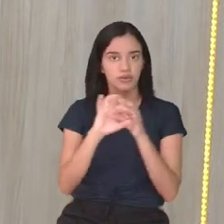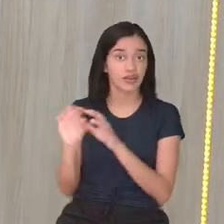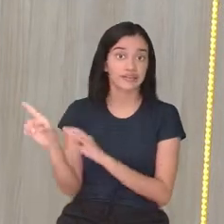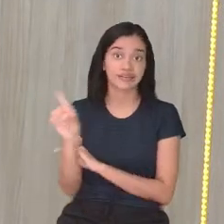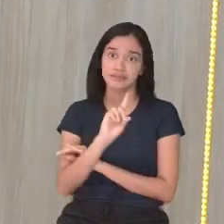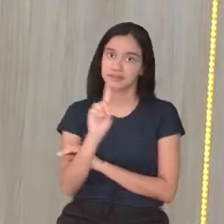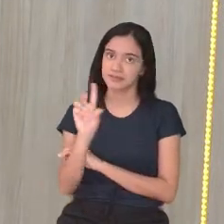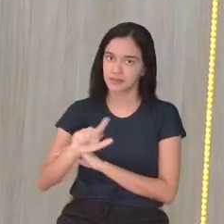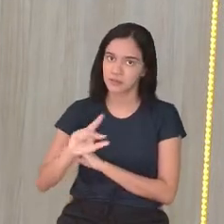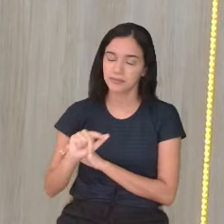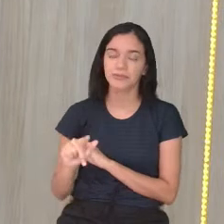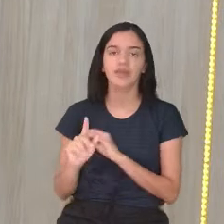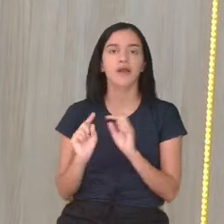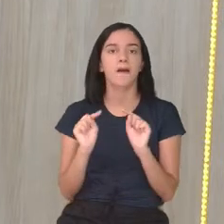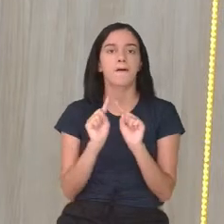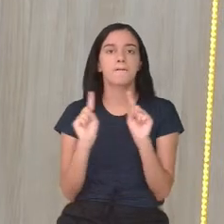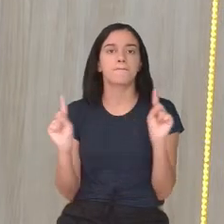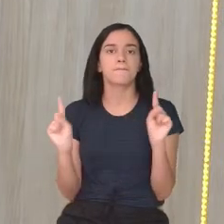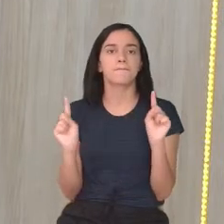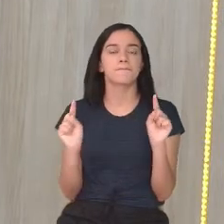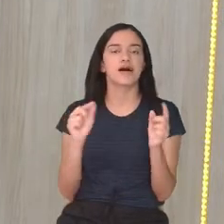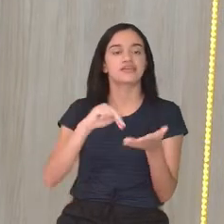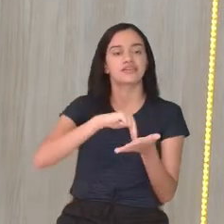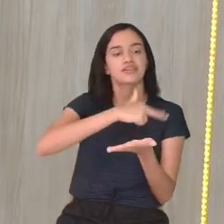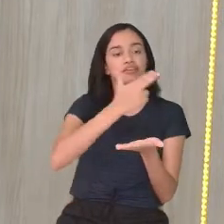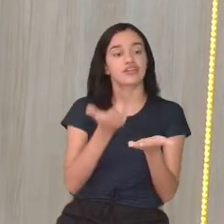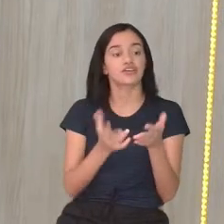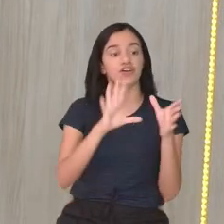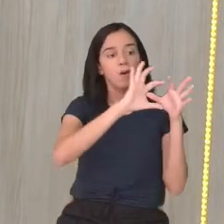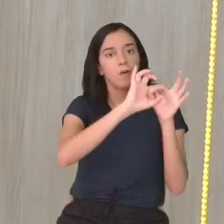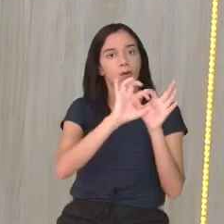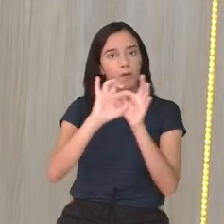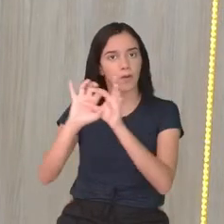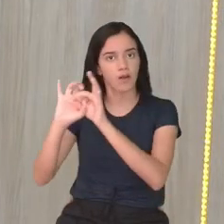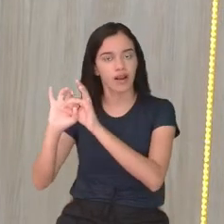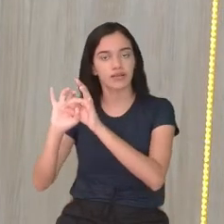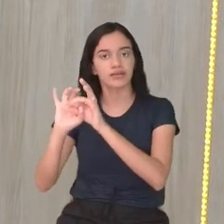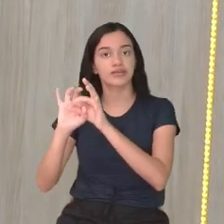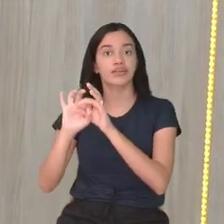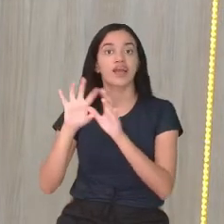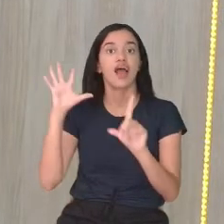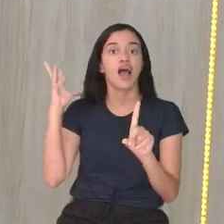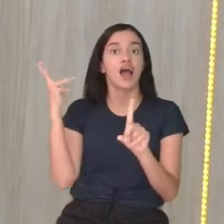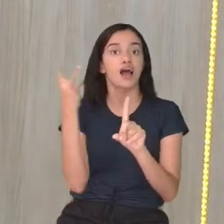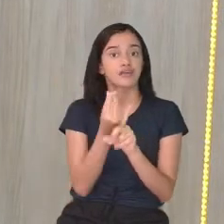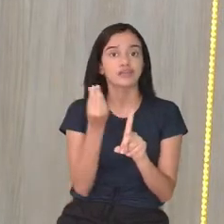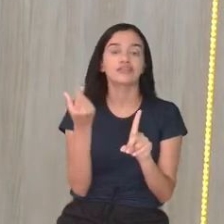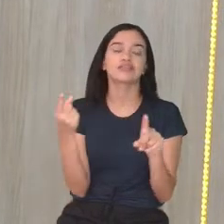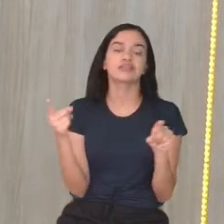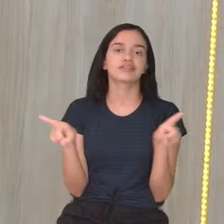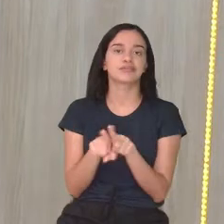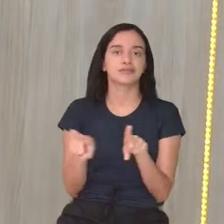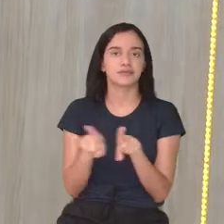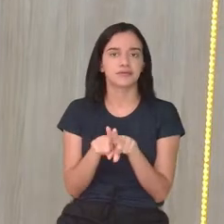Não é isso. A ginástica olímpica é o que a gente chama também de ginástica artística, né? Então a gente pode chamar aí,